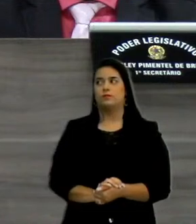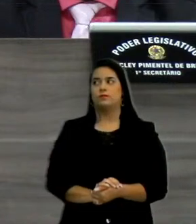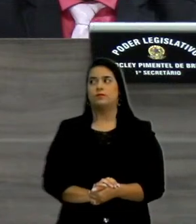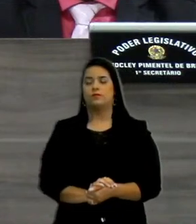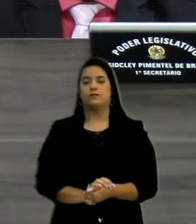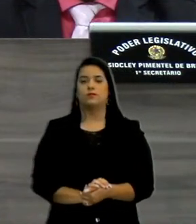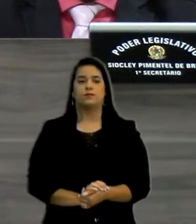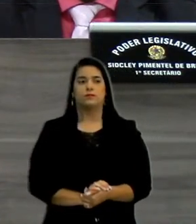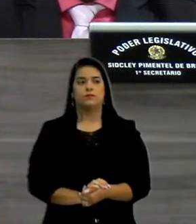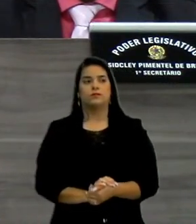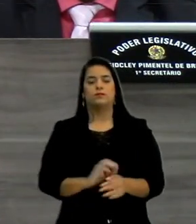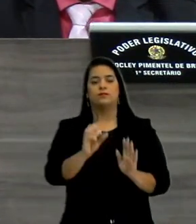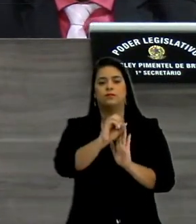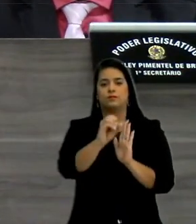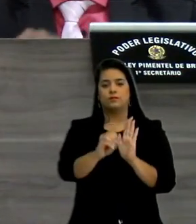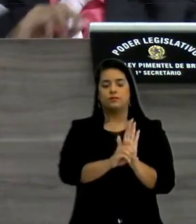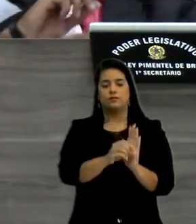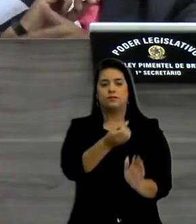Ofício número